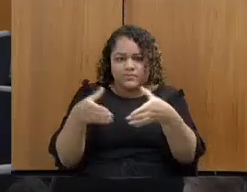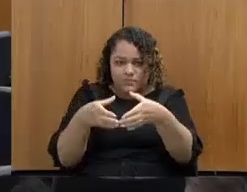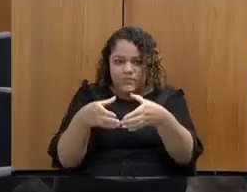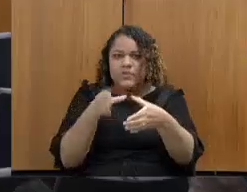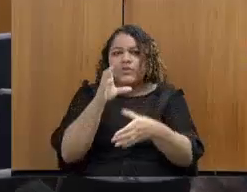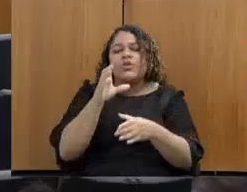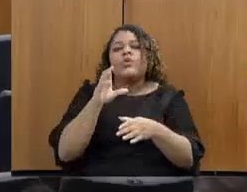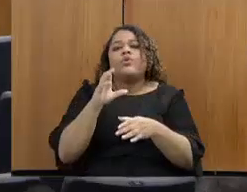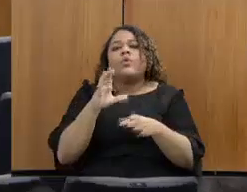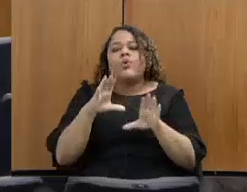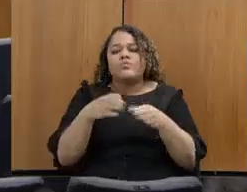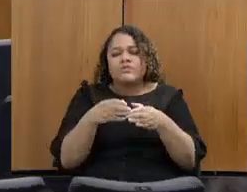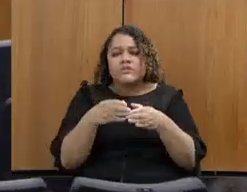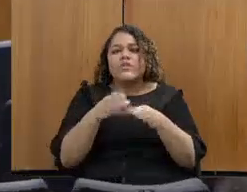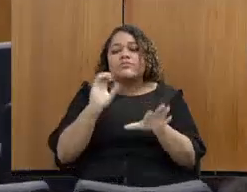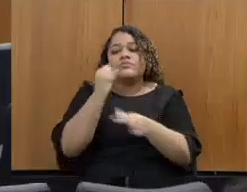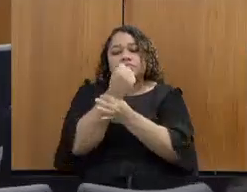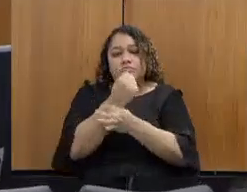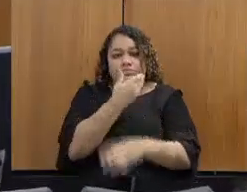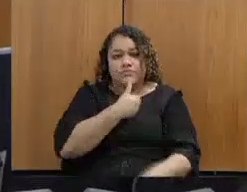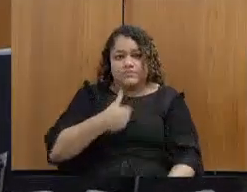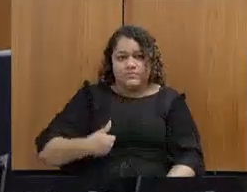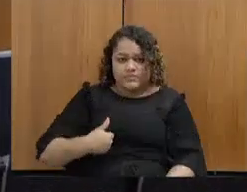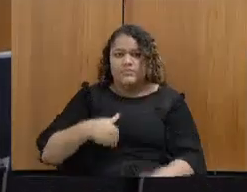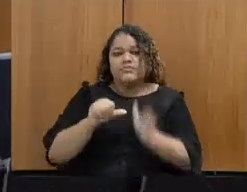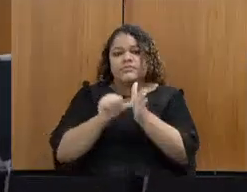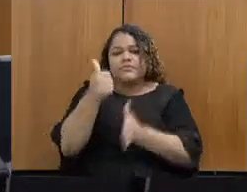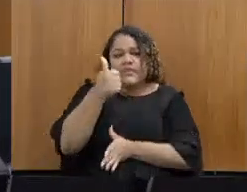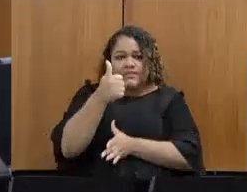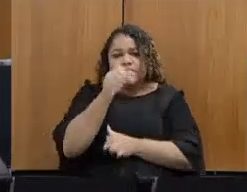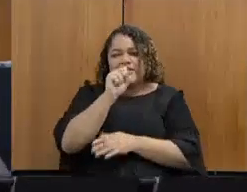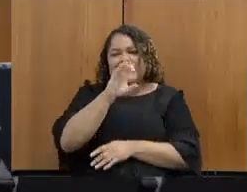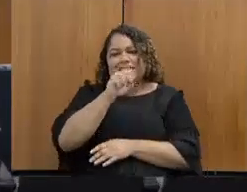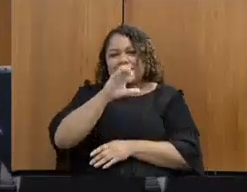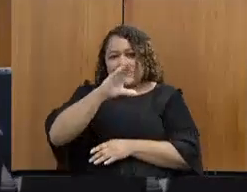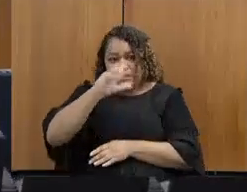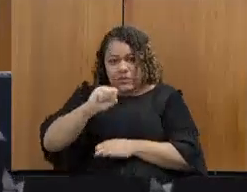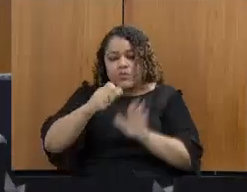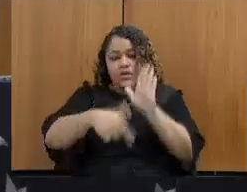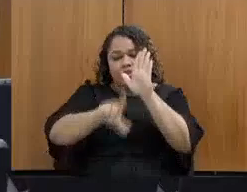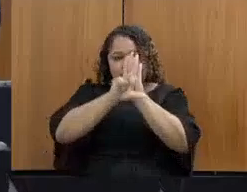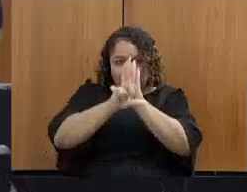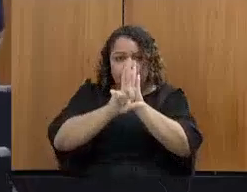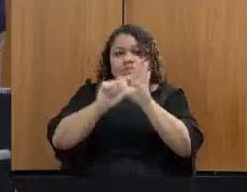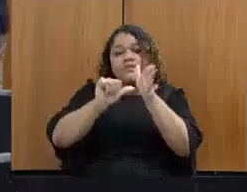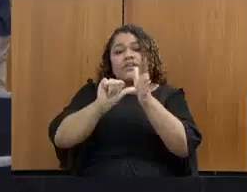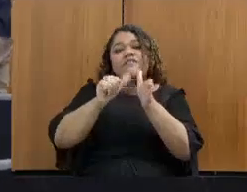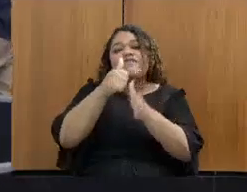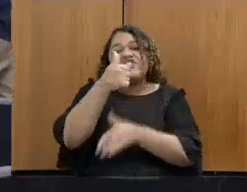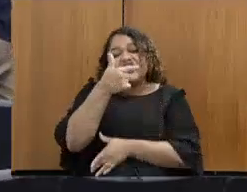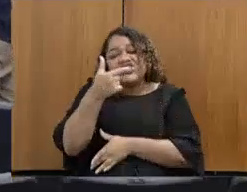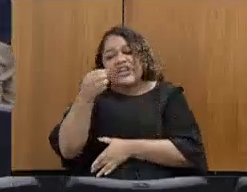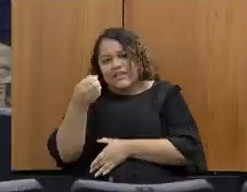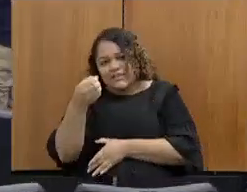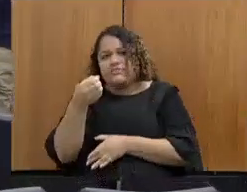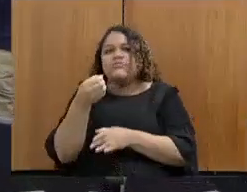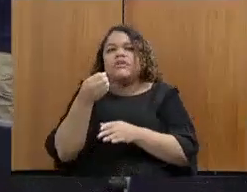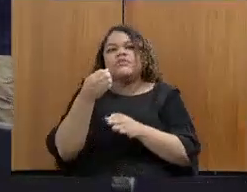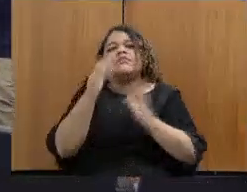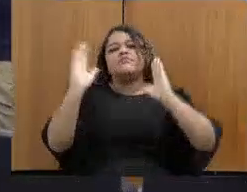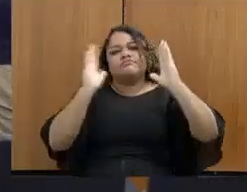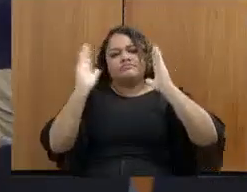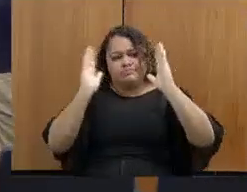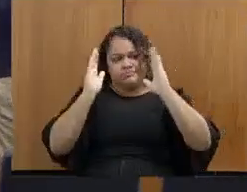da primeira sessão Legislativa ordinária da vigésima legislatura participam dessa reunião como